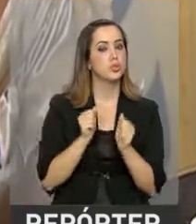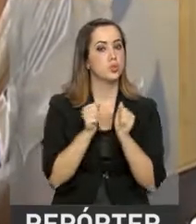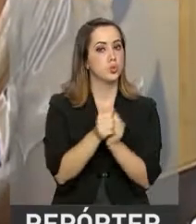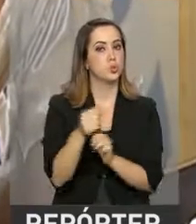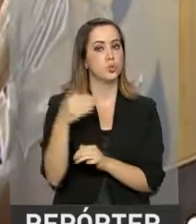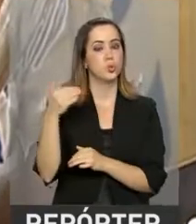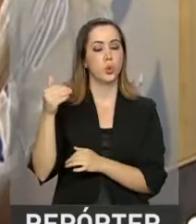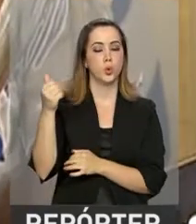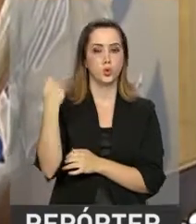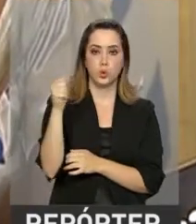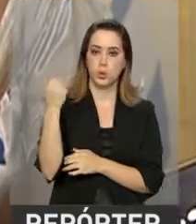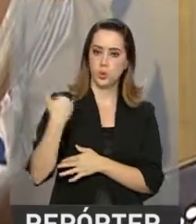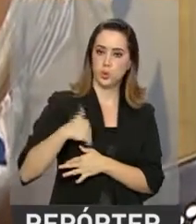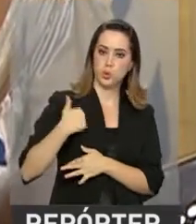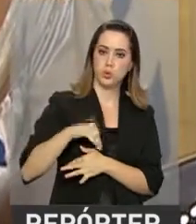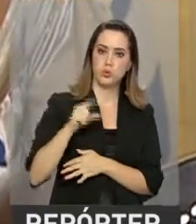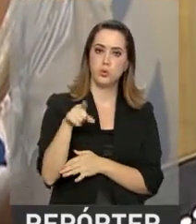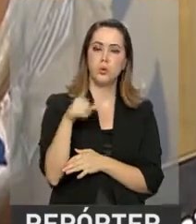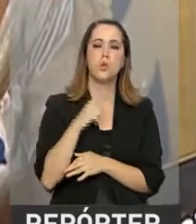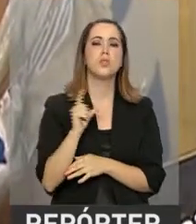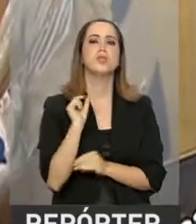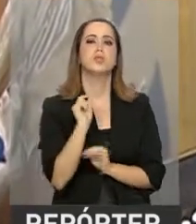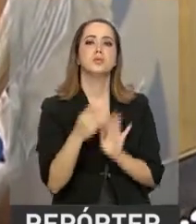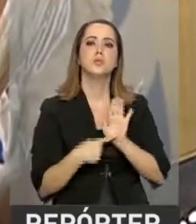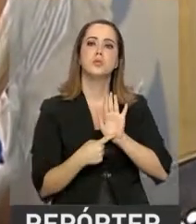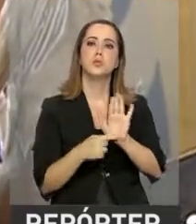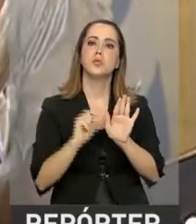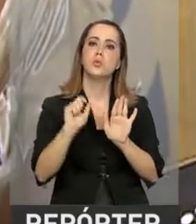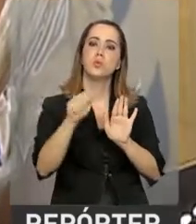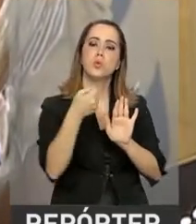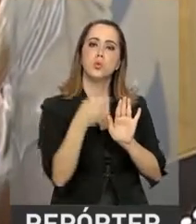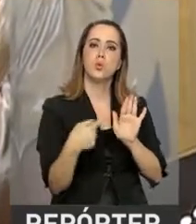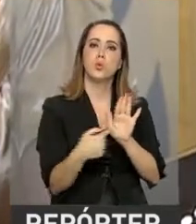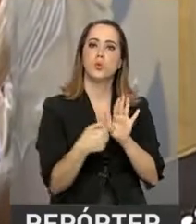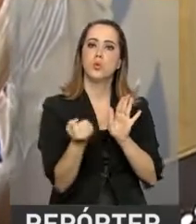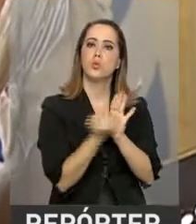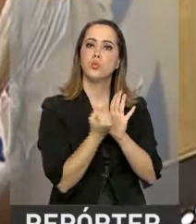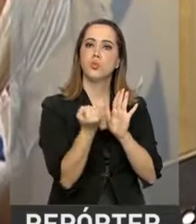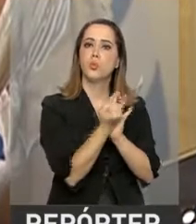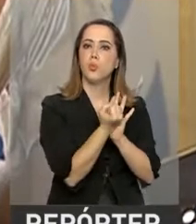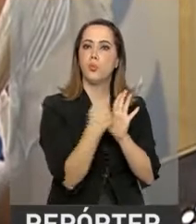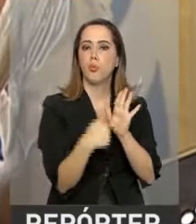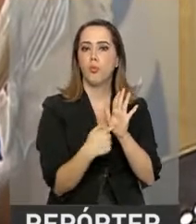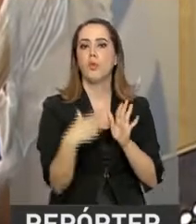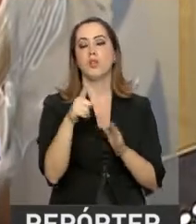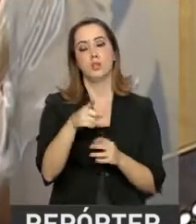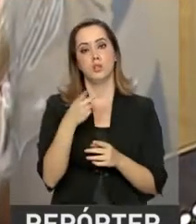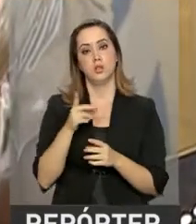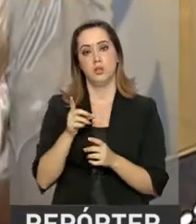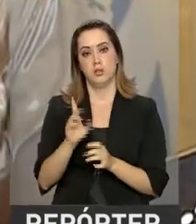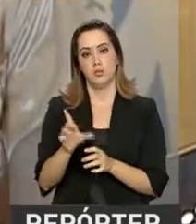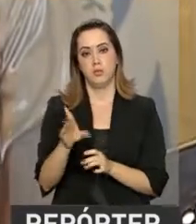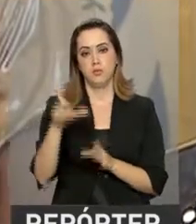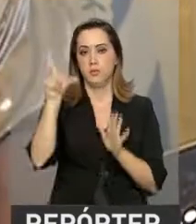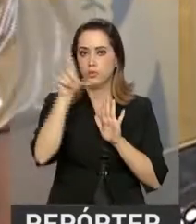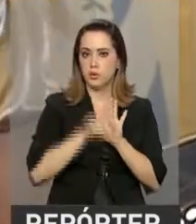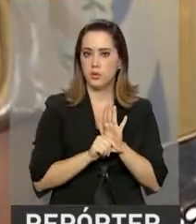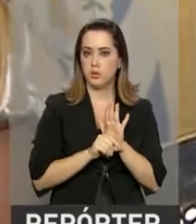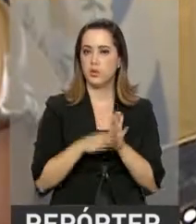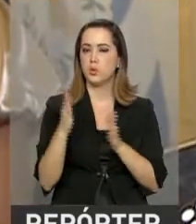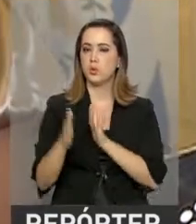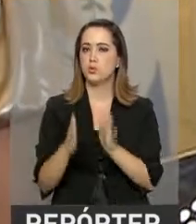um memorando de entendimentos para lançar o código, o certificado de origem digital, que vai reduzir o prazo da emissão desse documento